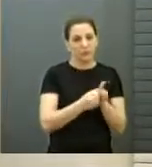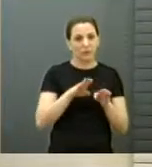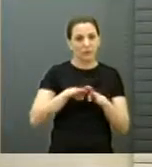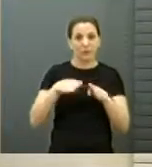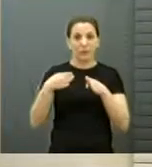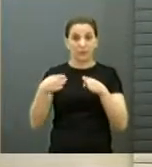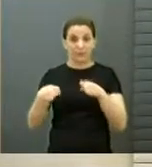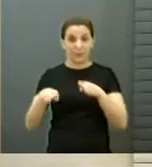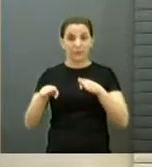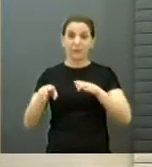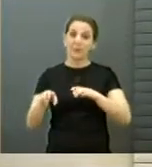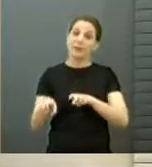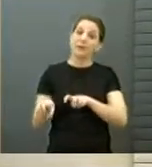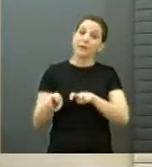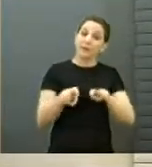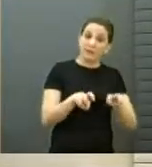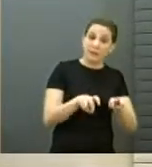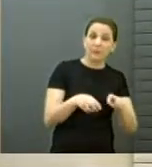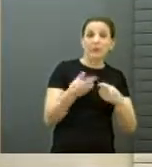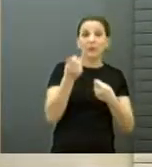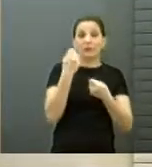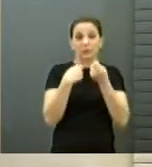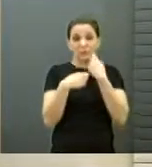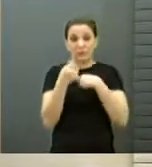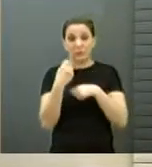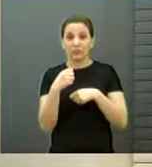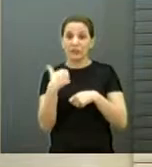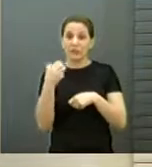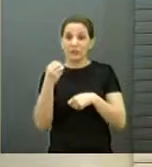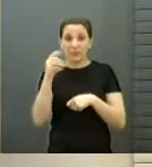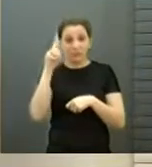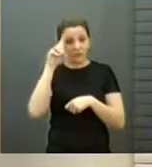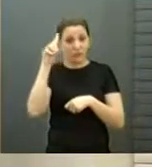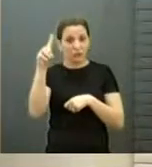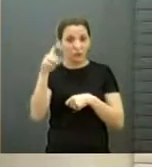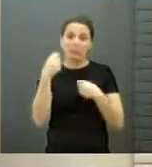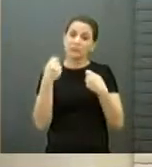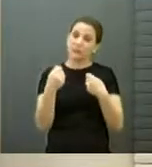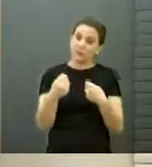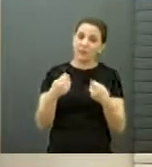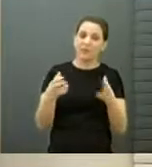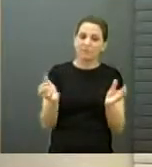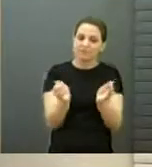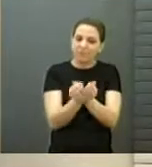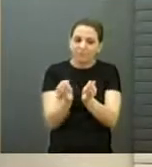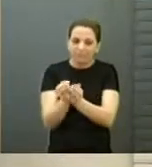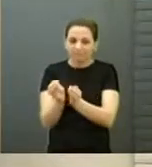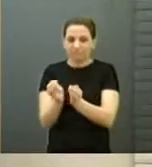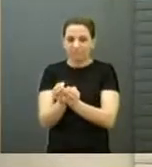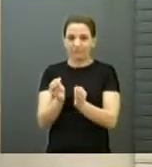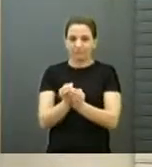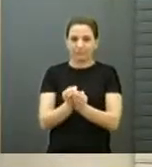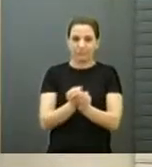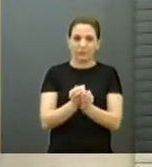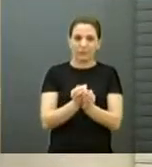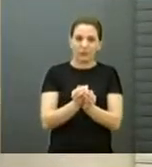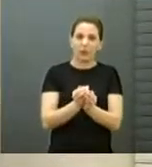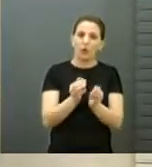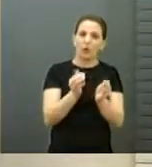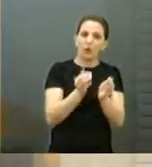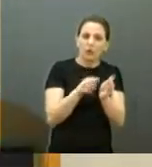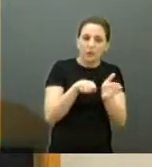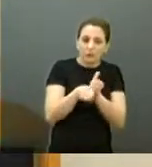a mesa diretora tem até 10 dias para poder tomar as medidas e compor essa comissão